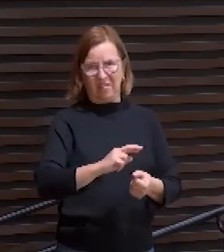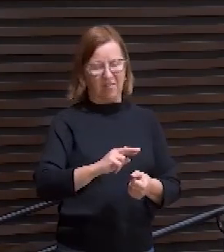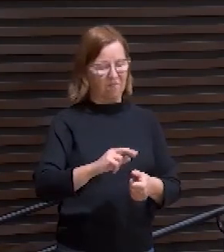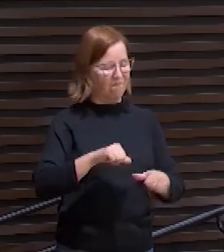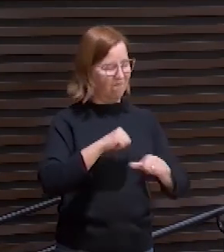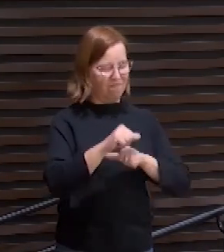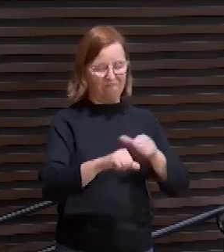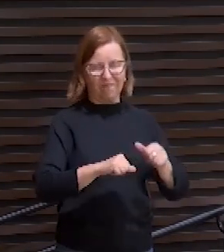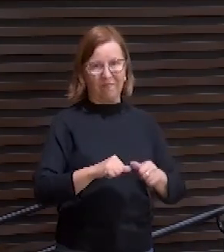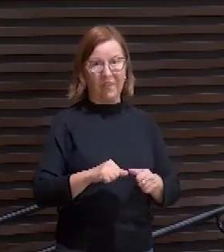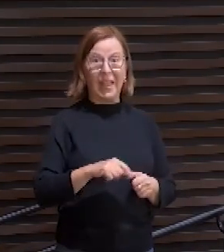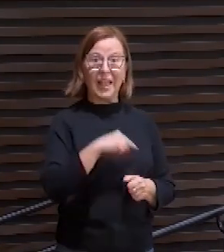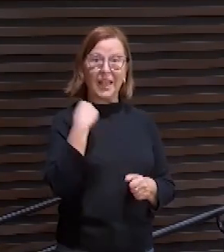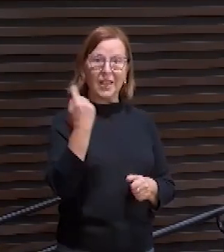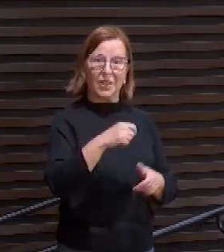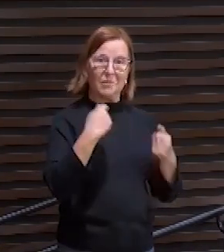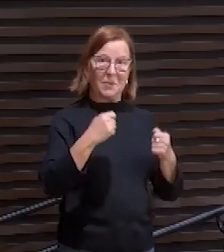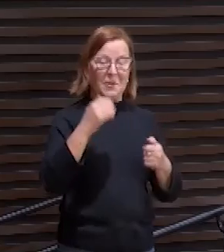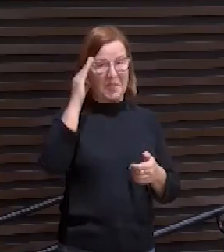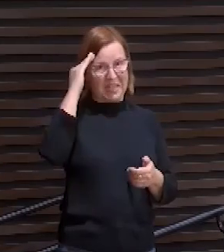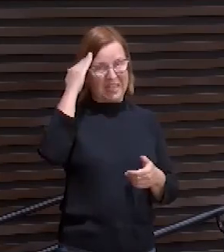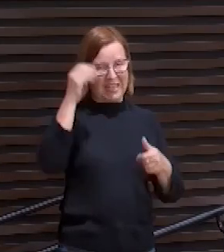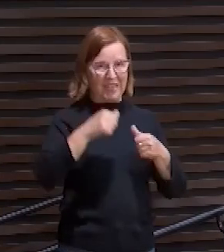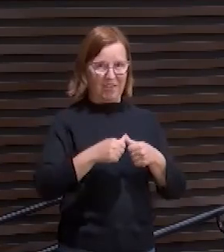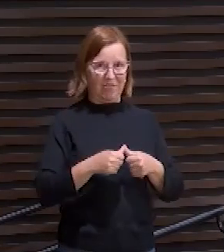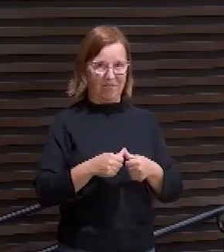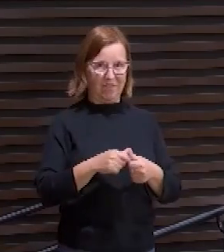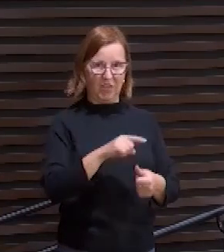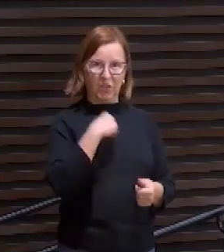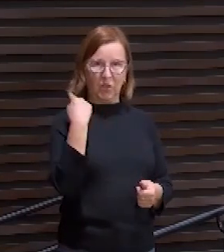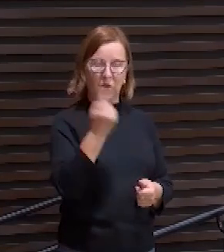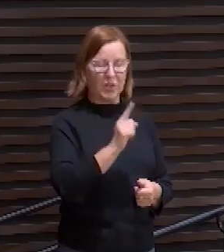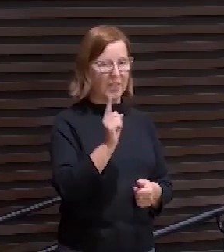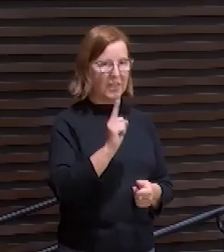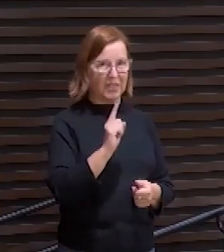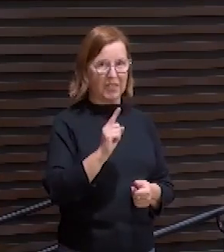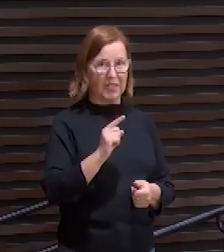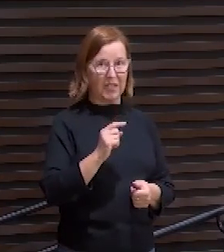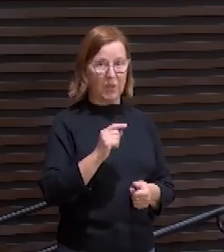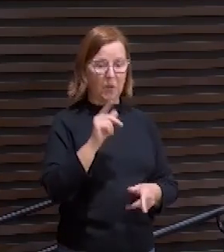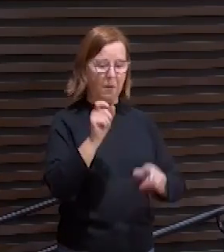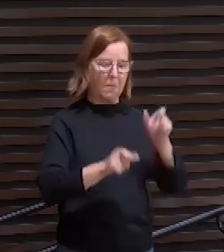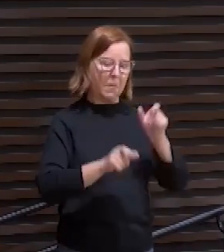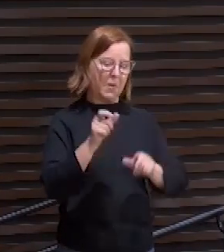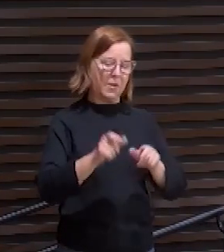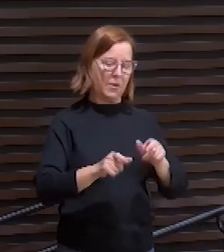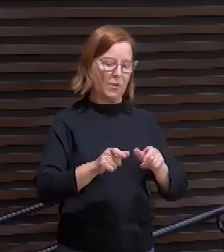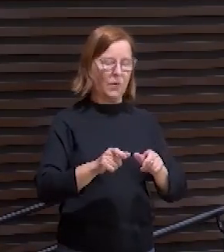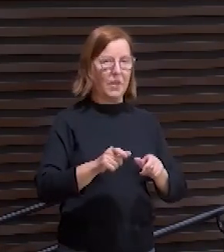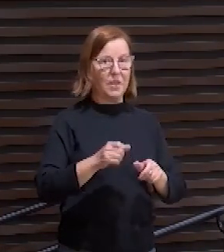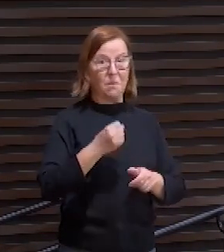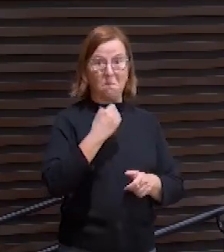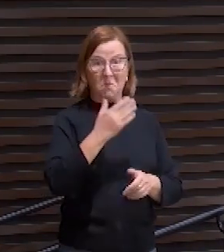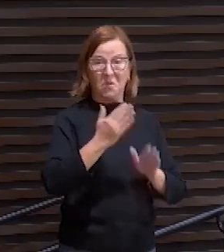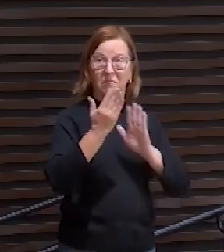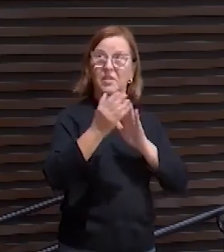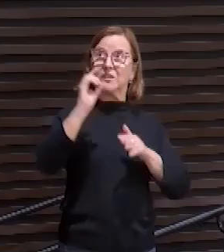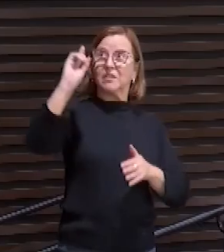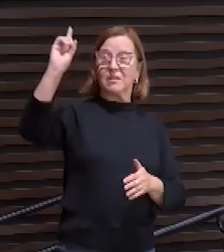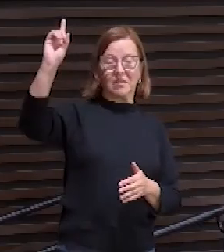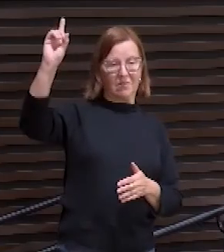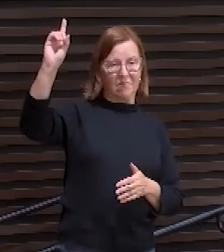Nós precisamos entender isso. Nós não somos pessoas boas diante dos olhos de Deus e